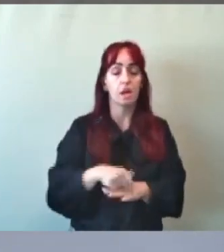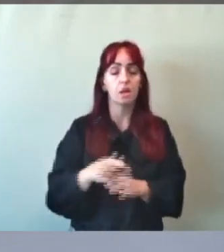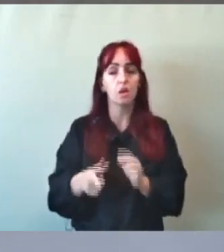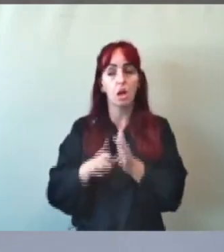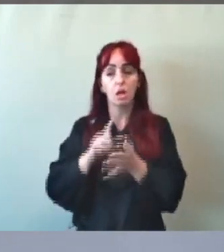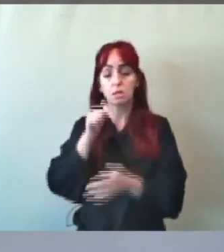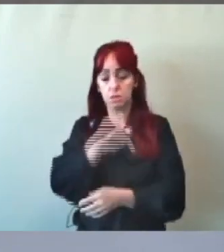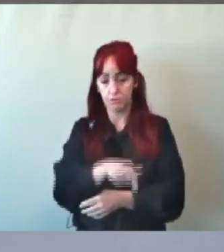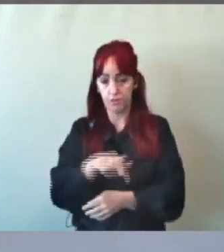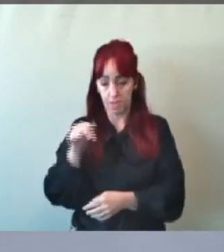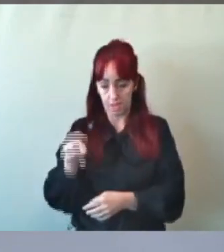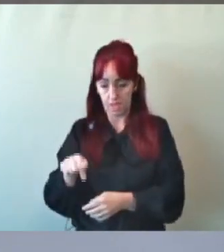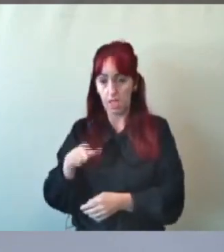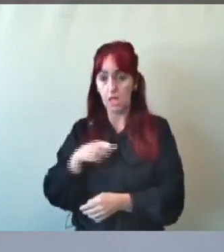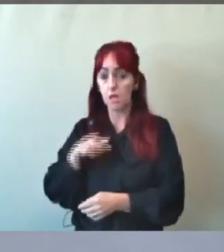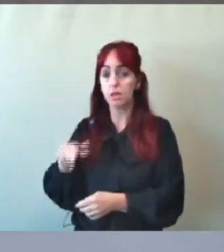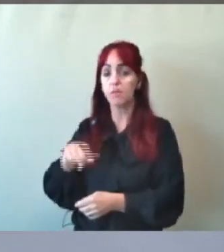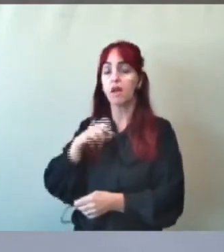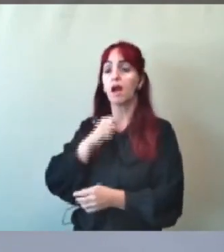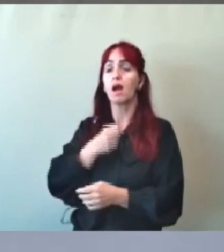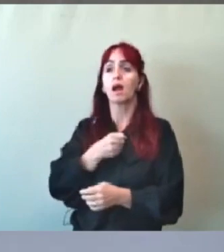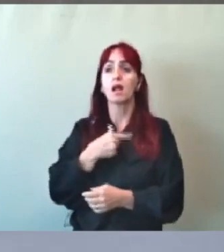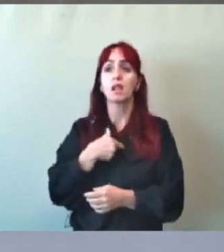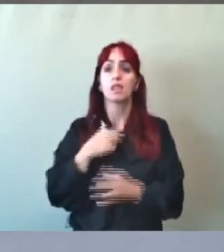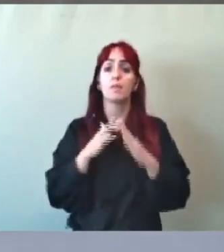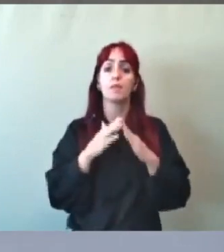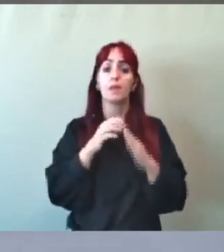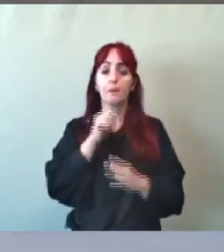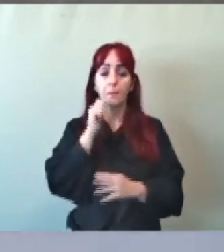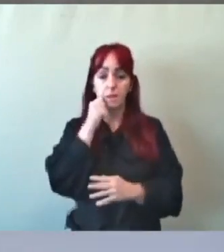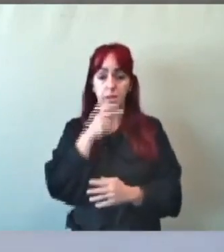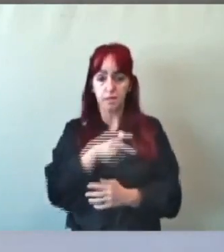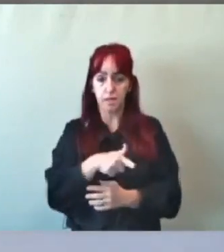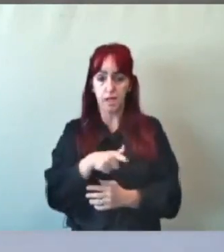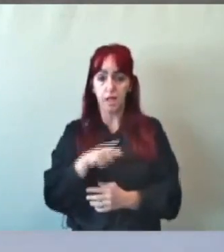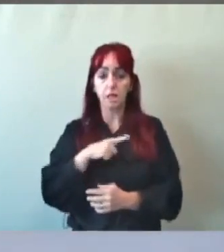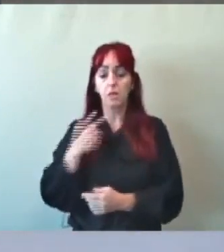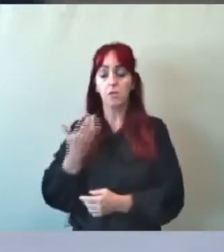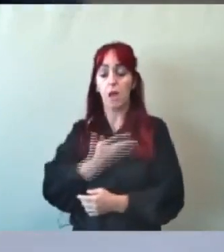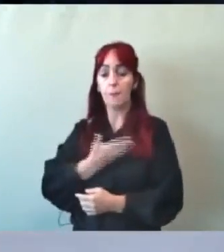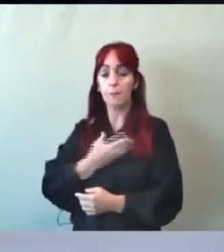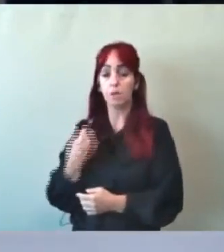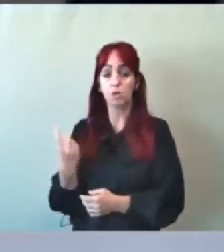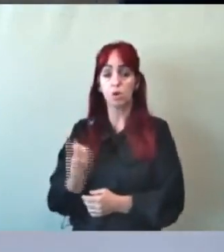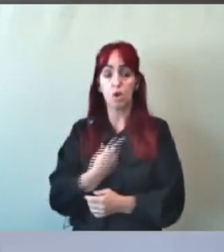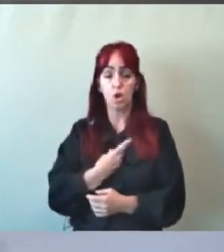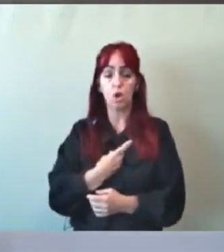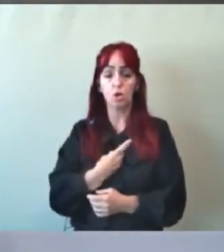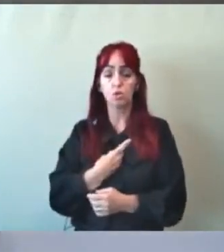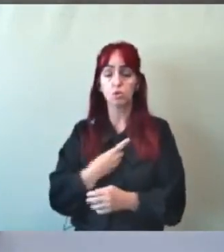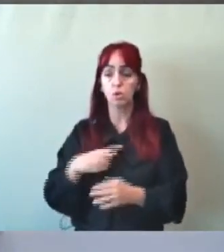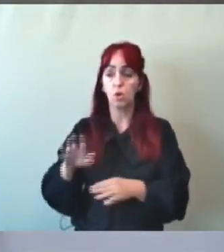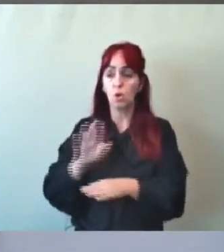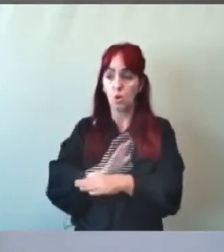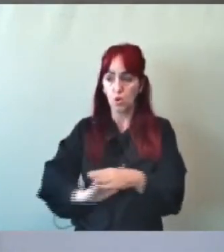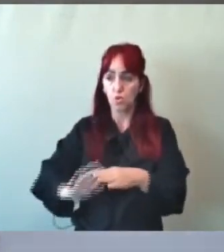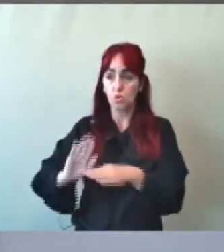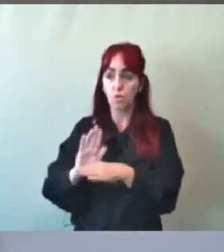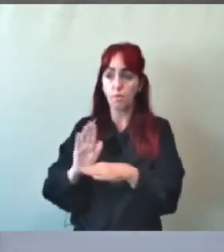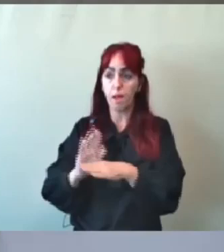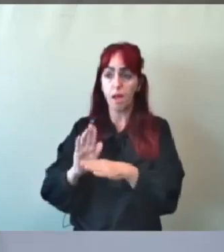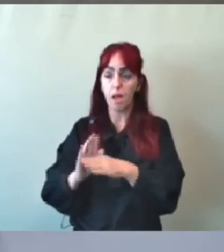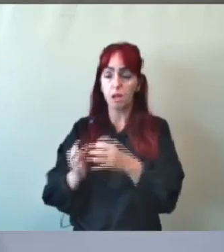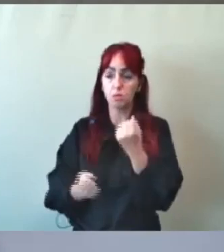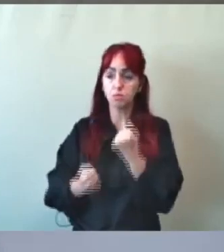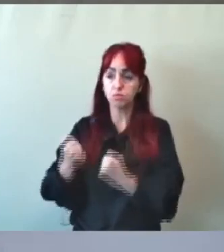um grande amigo nosso, ele saiu do bairro Dom Cabral, passou pelo Ressaca, que